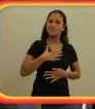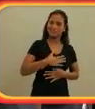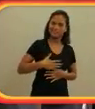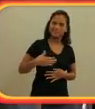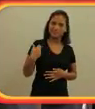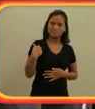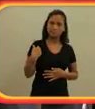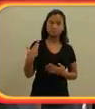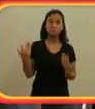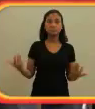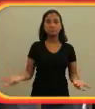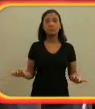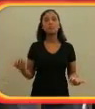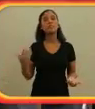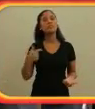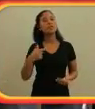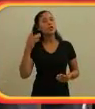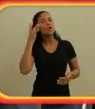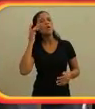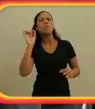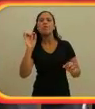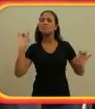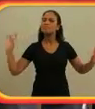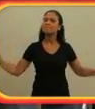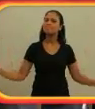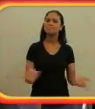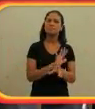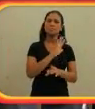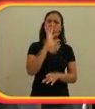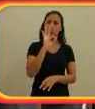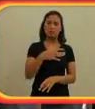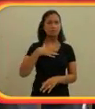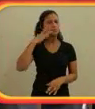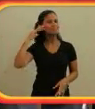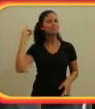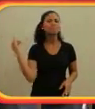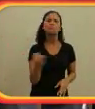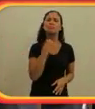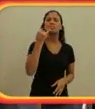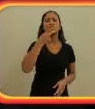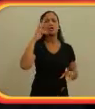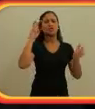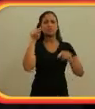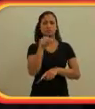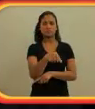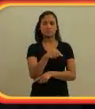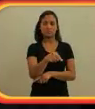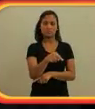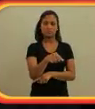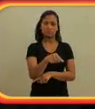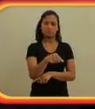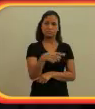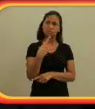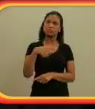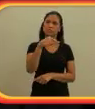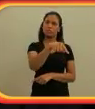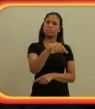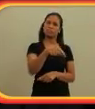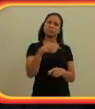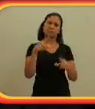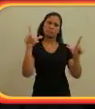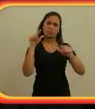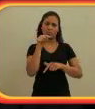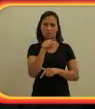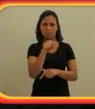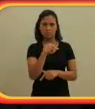num tratamento que eu nunca tinha tido antes. Cada exercício que você